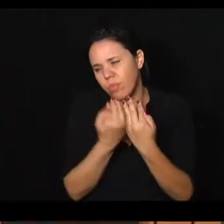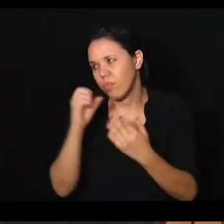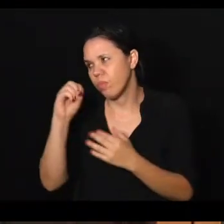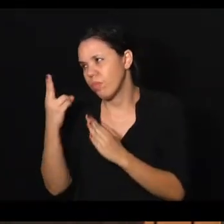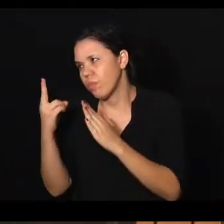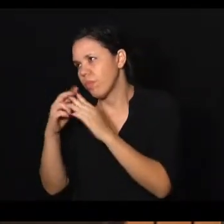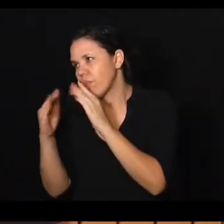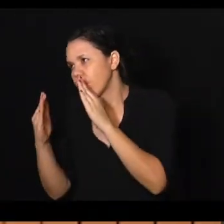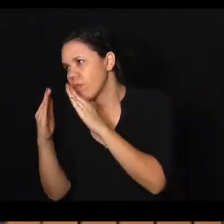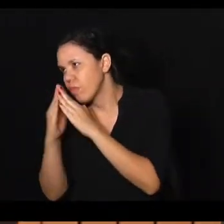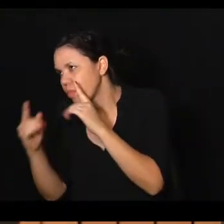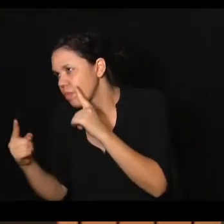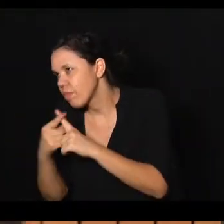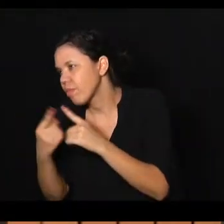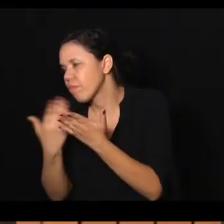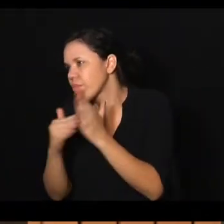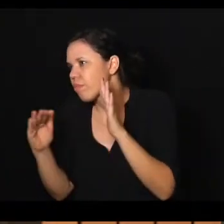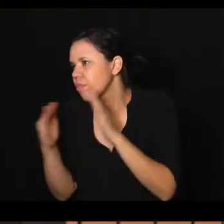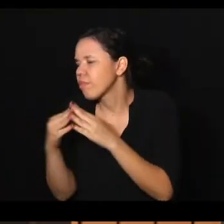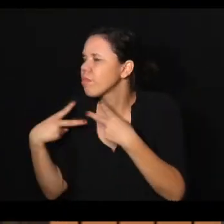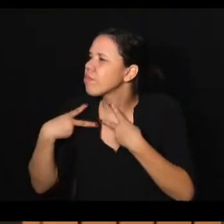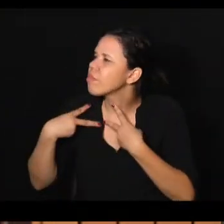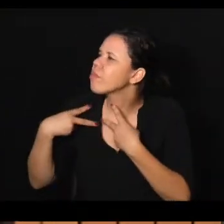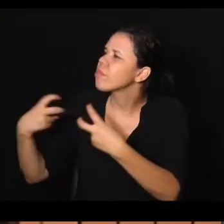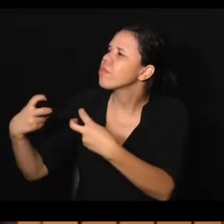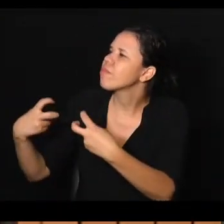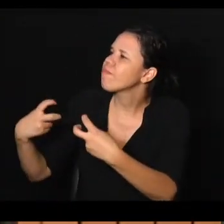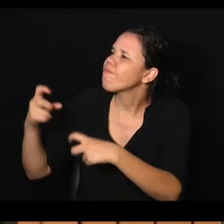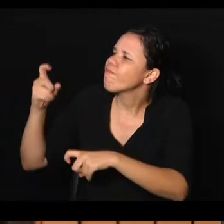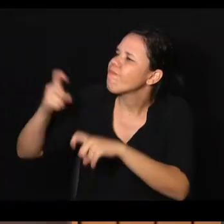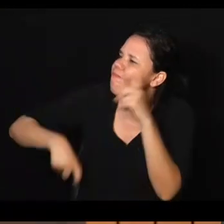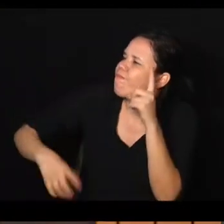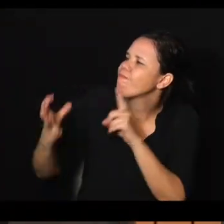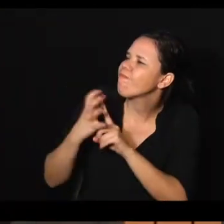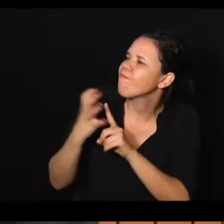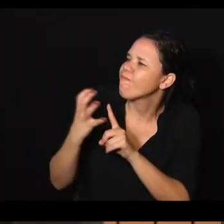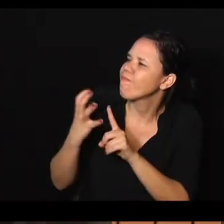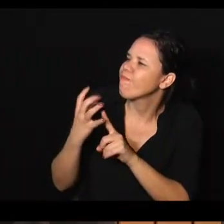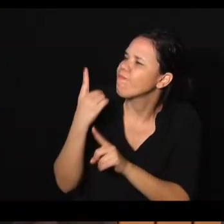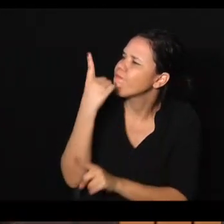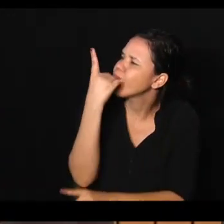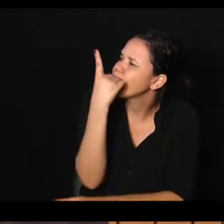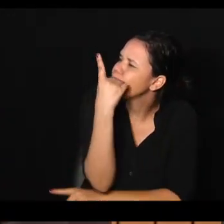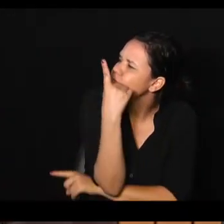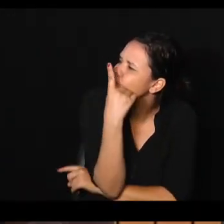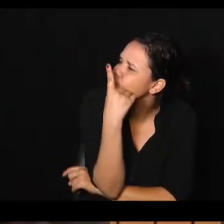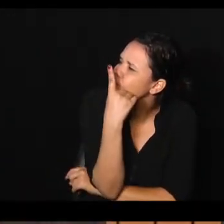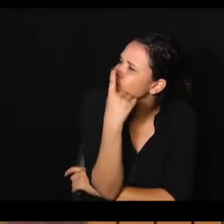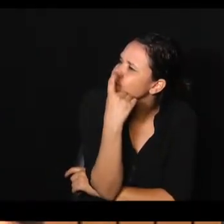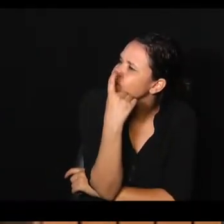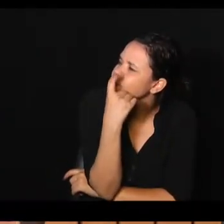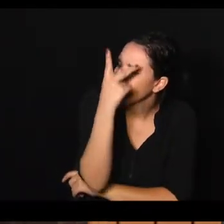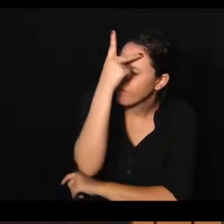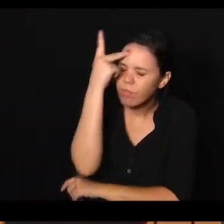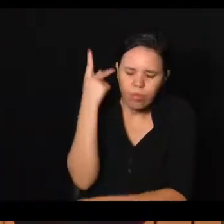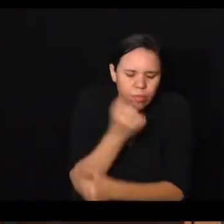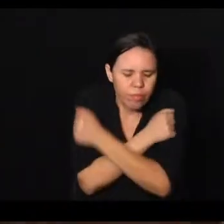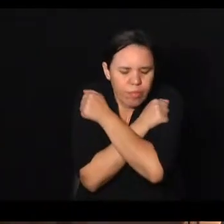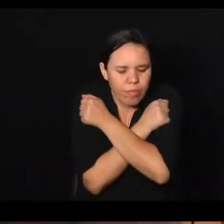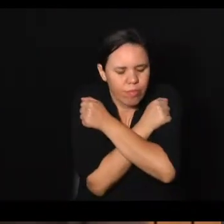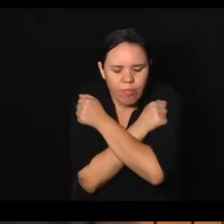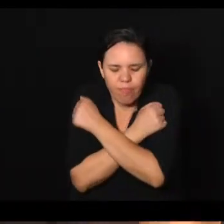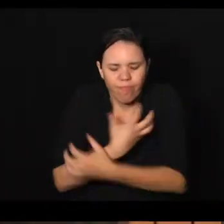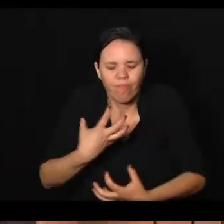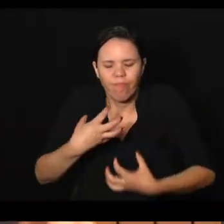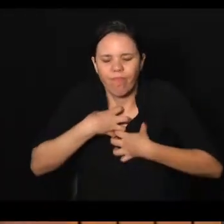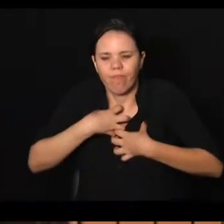da escola, ter percebido que eu tinha sido abusada. Uma única pessoa ter me dado um abraço, porque eu me sentia culpada